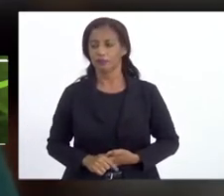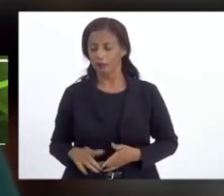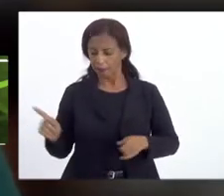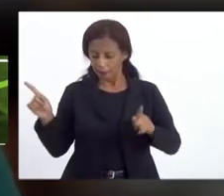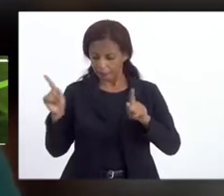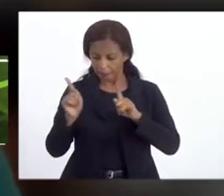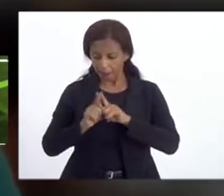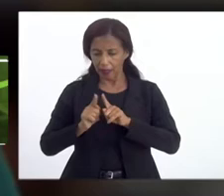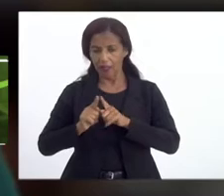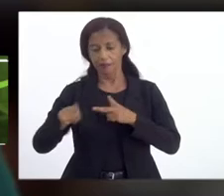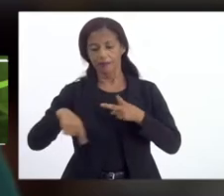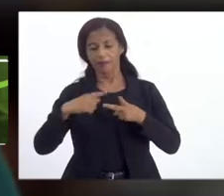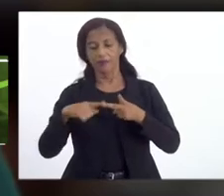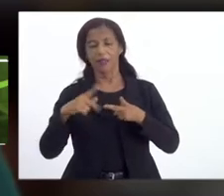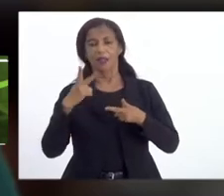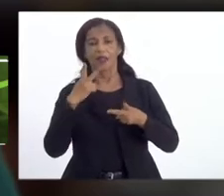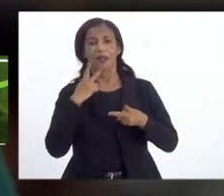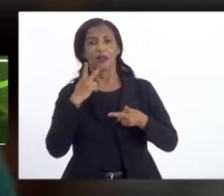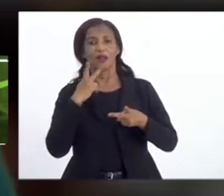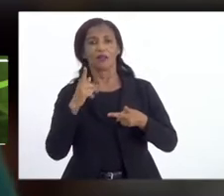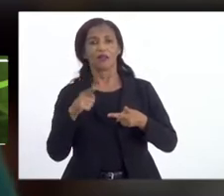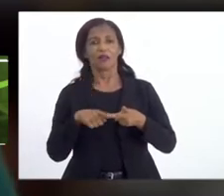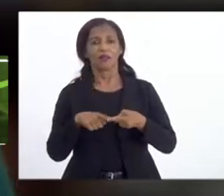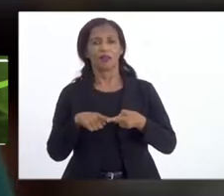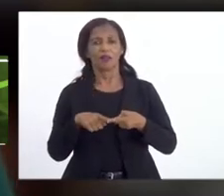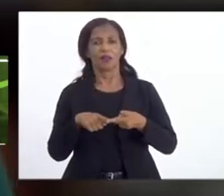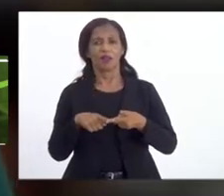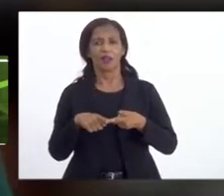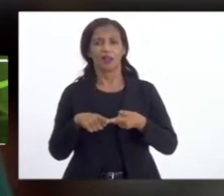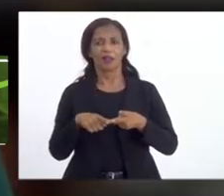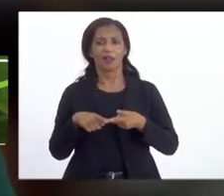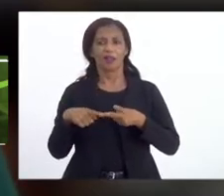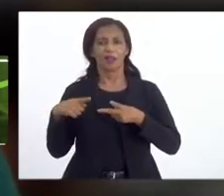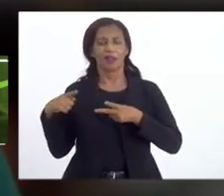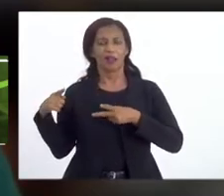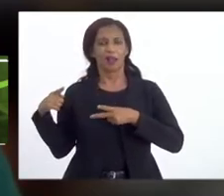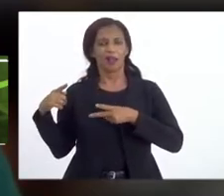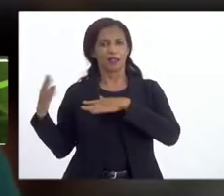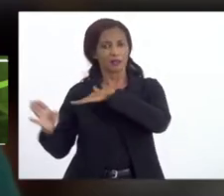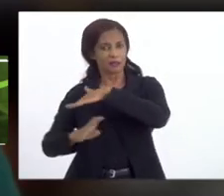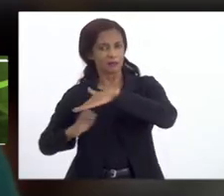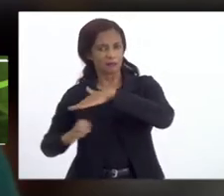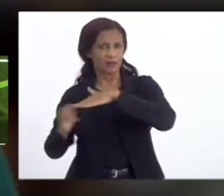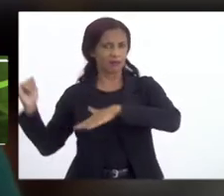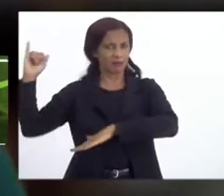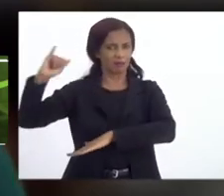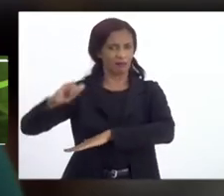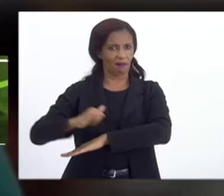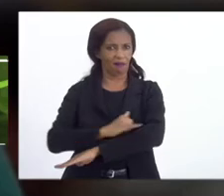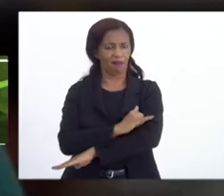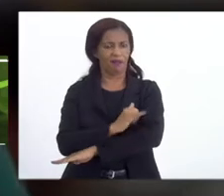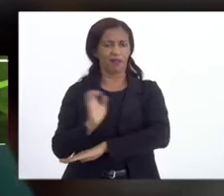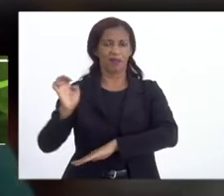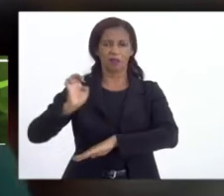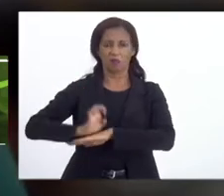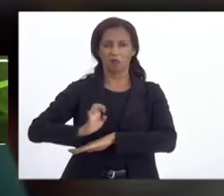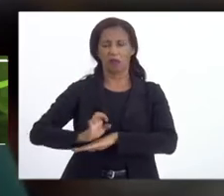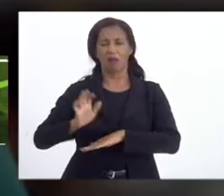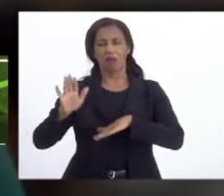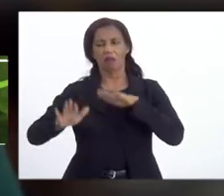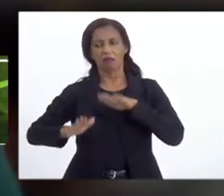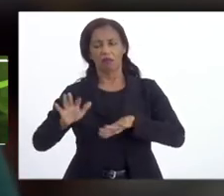fomentar a atração das companhias aéreas para o estado, talvez por benefícios